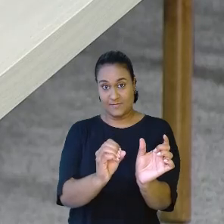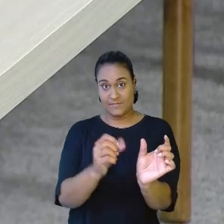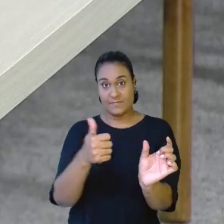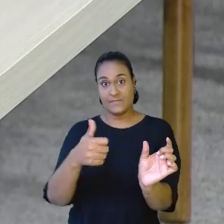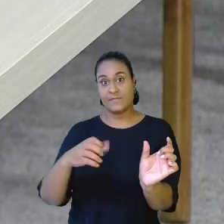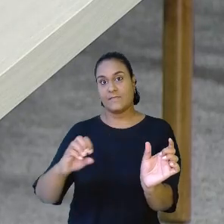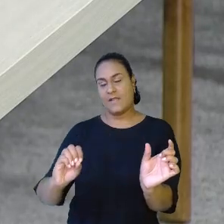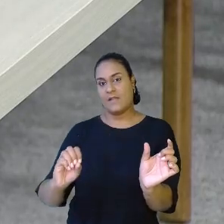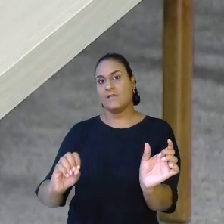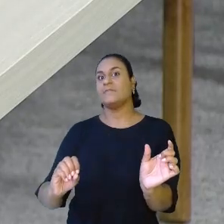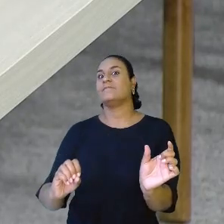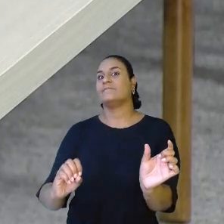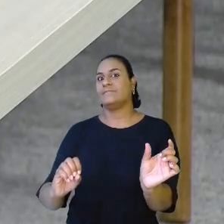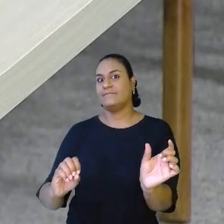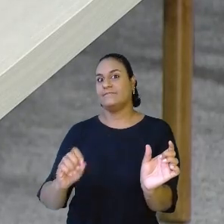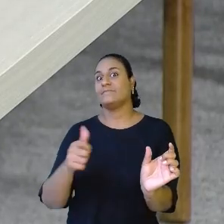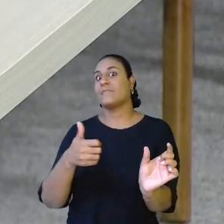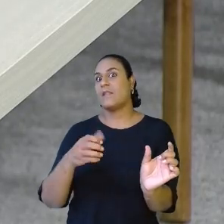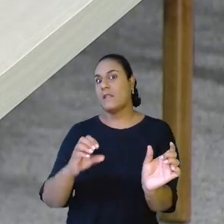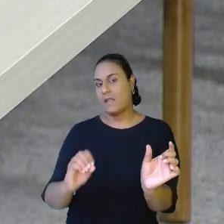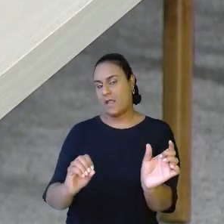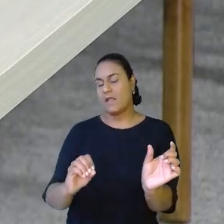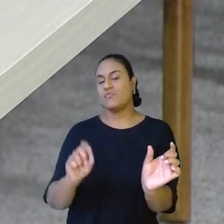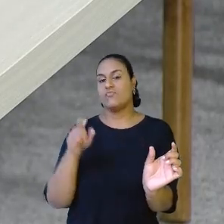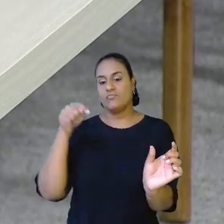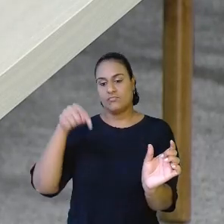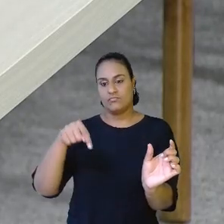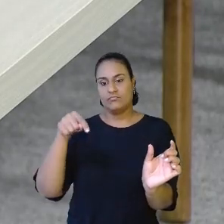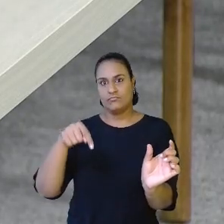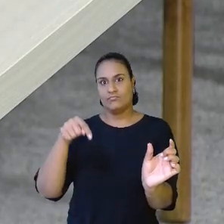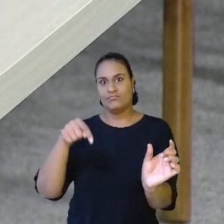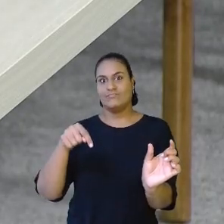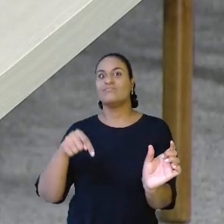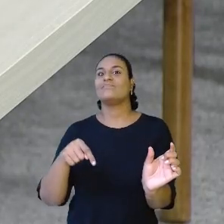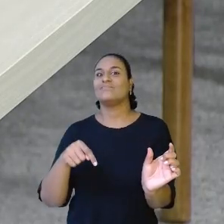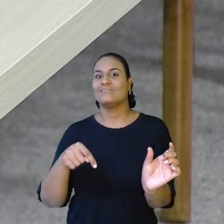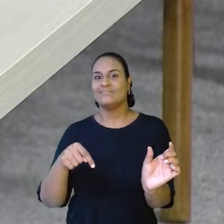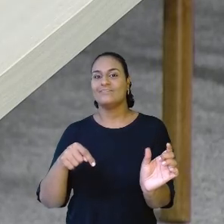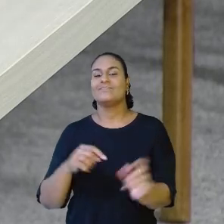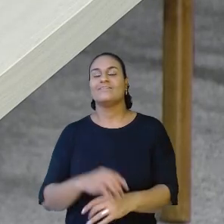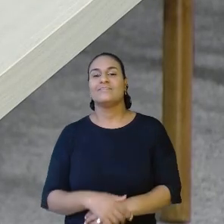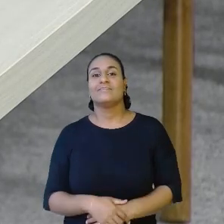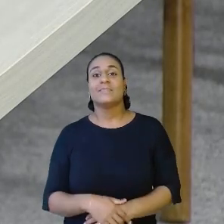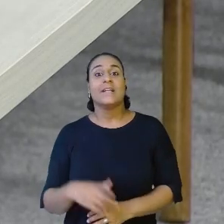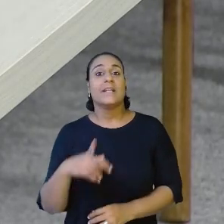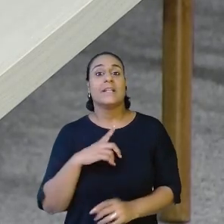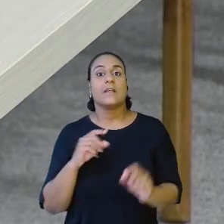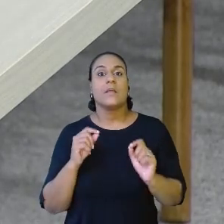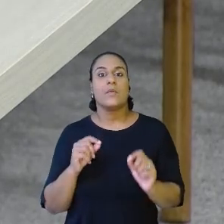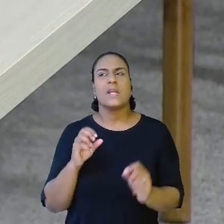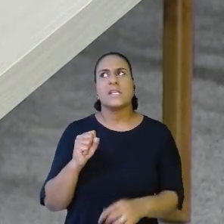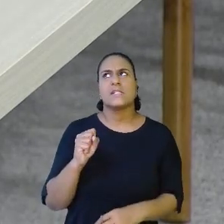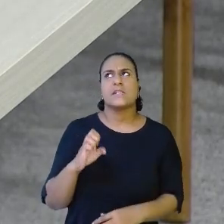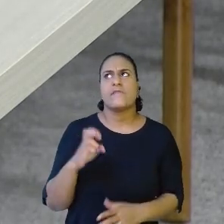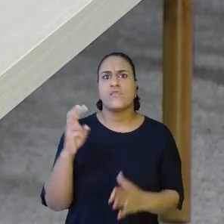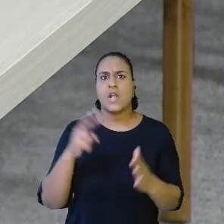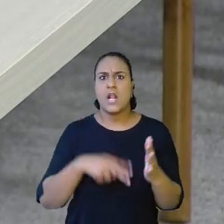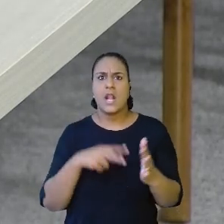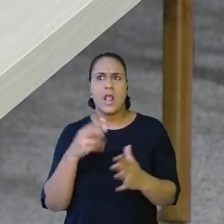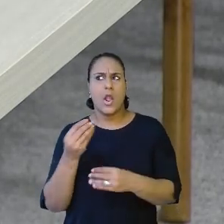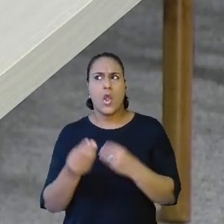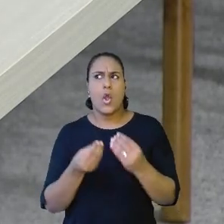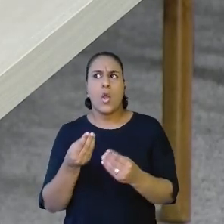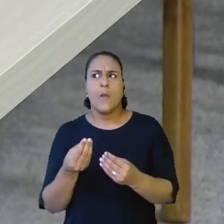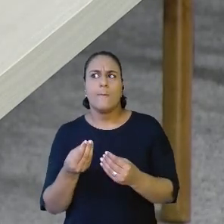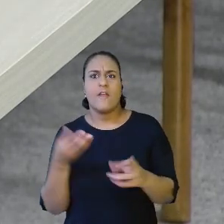0,010. Aqui são os décimos e aqui são os centésimos. Aqui eu tenho, se eu fosse ler na forma de